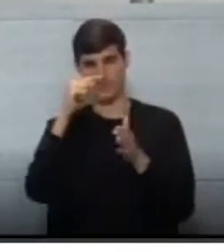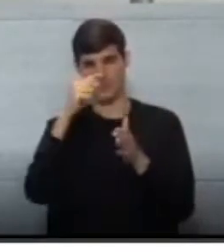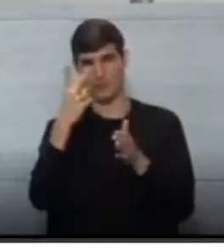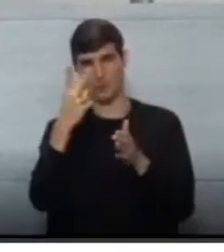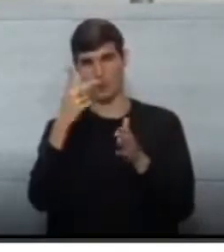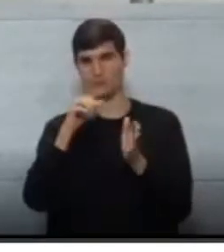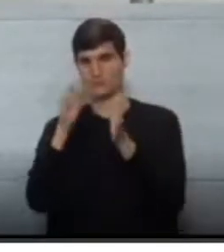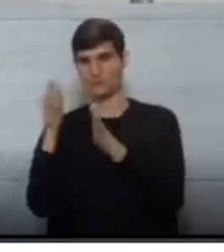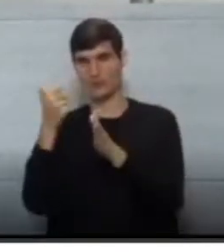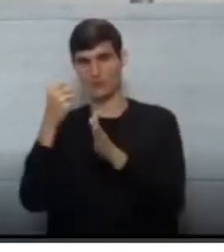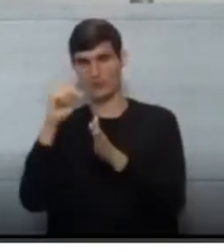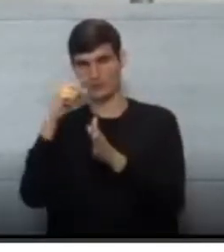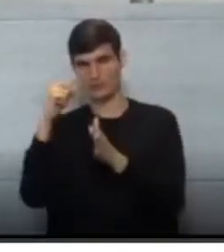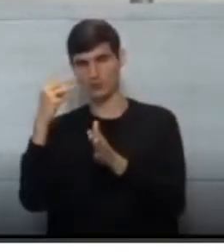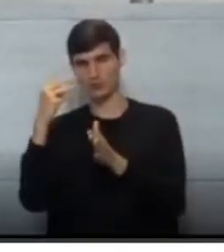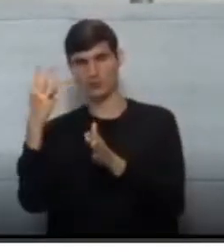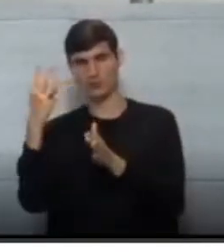10 a menos 2,